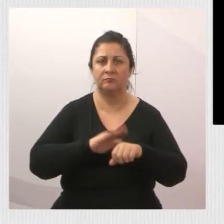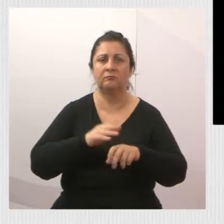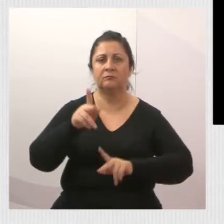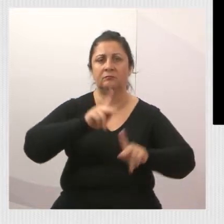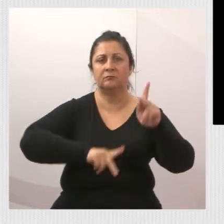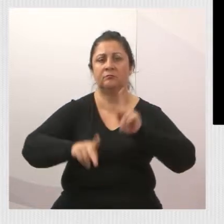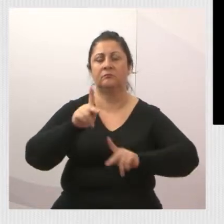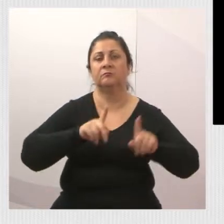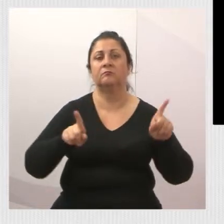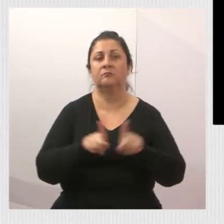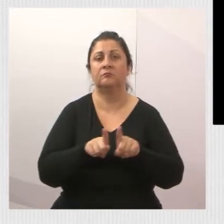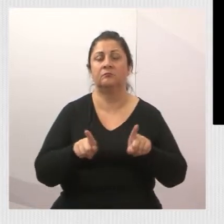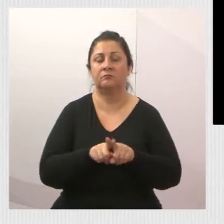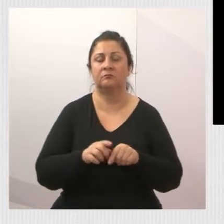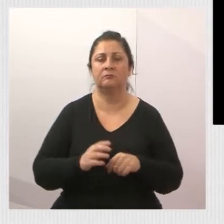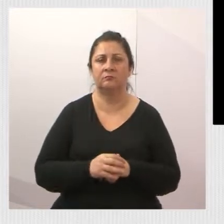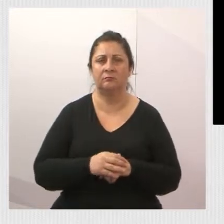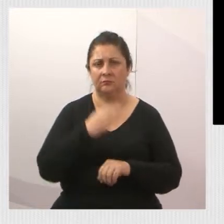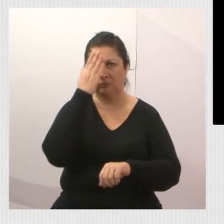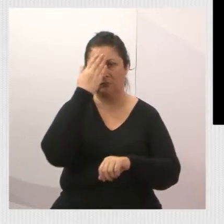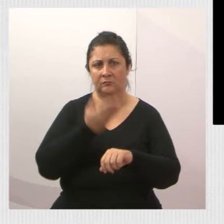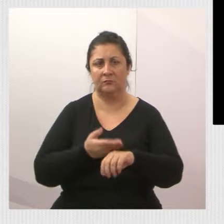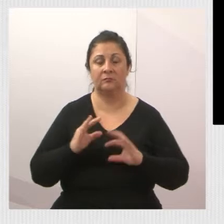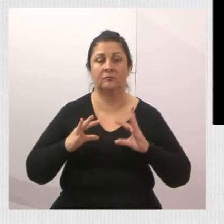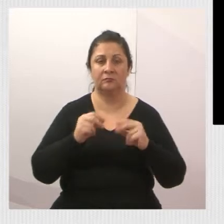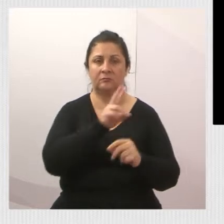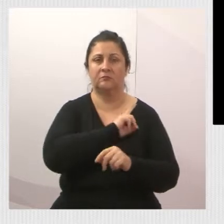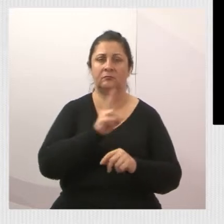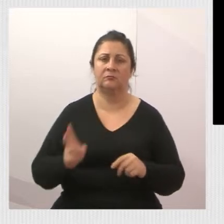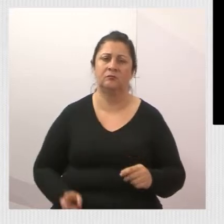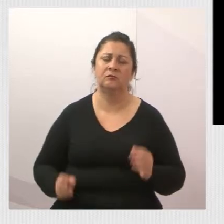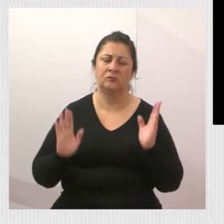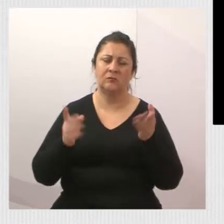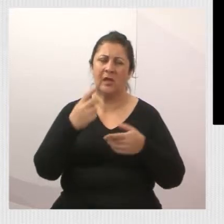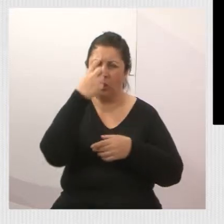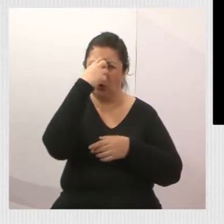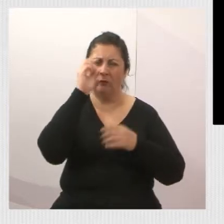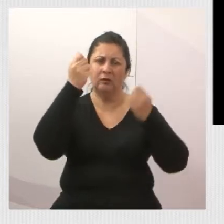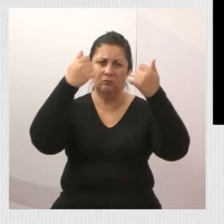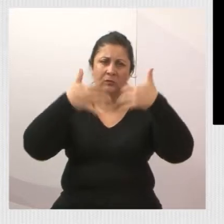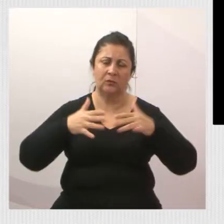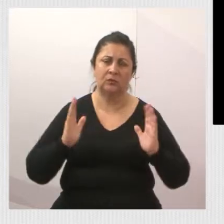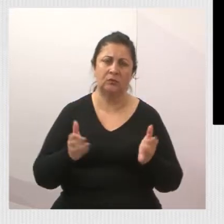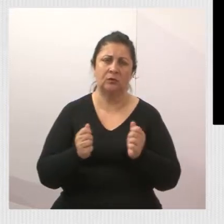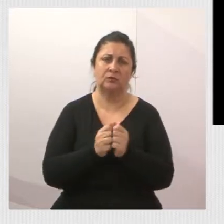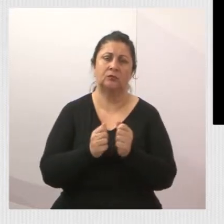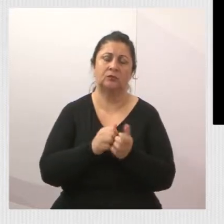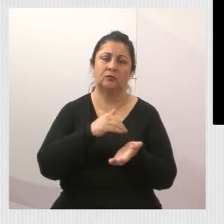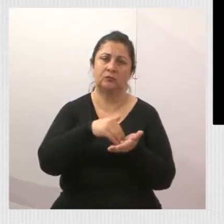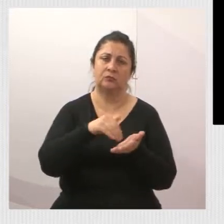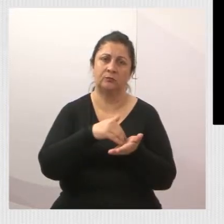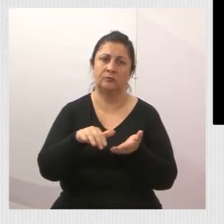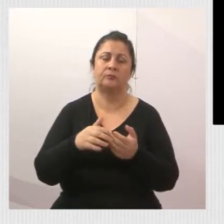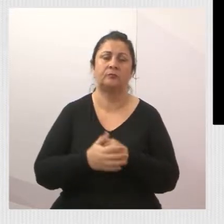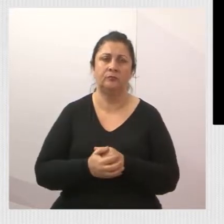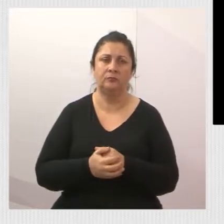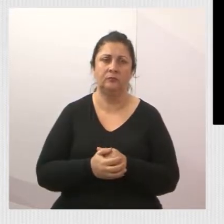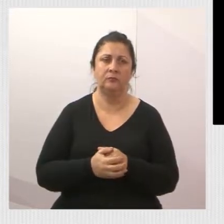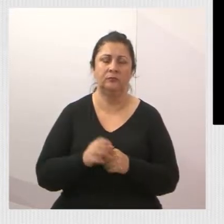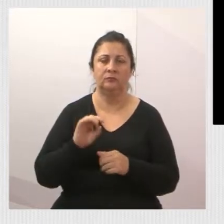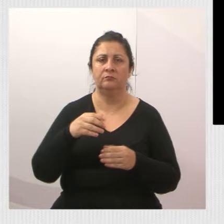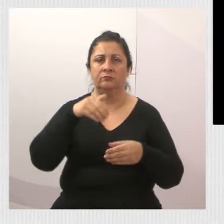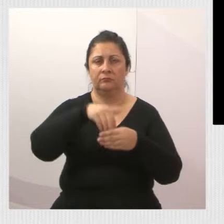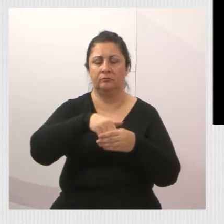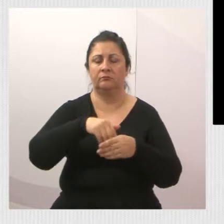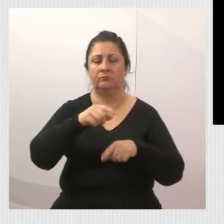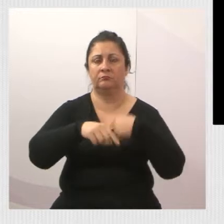população também, e tenho certeza que os vereadores já sanaram todas as suas dúvidas também, junto com o secretário, mas teremos a votação no